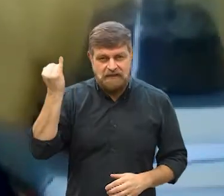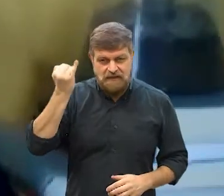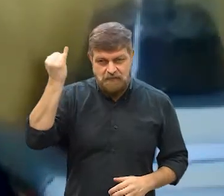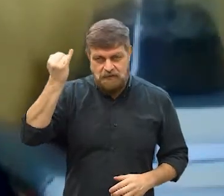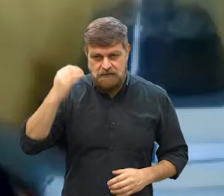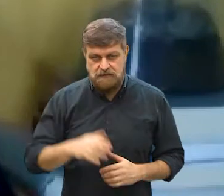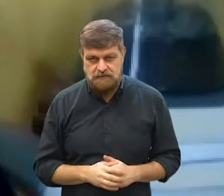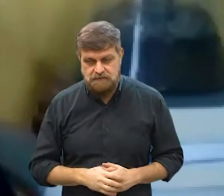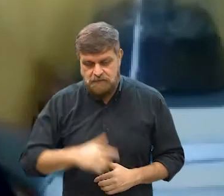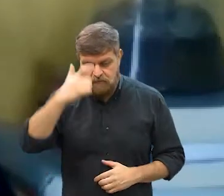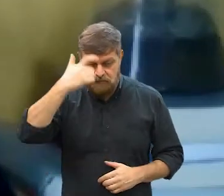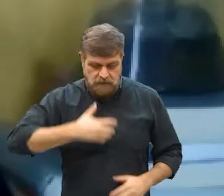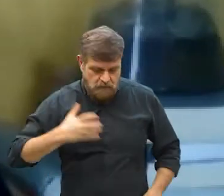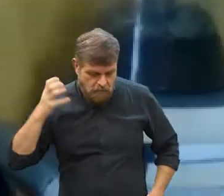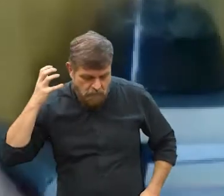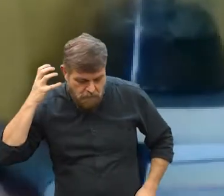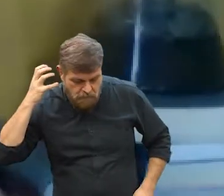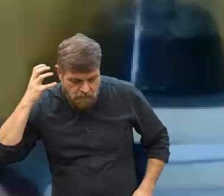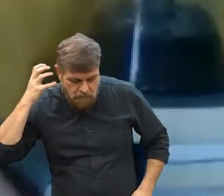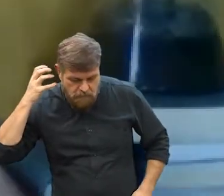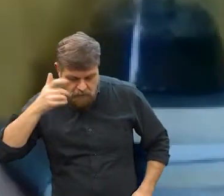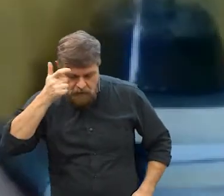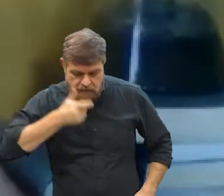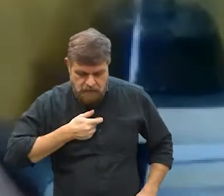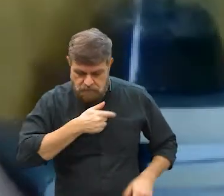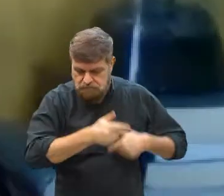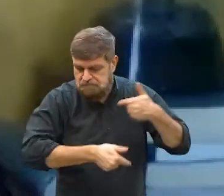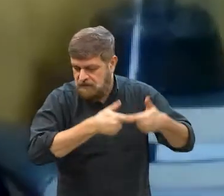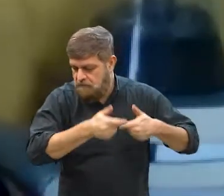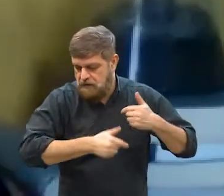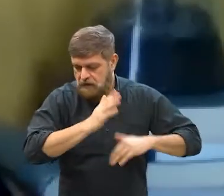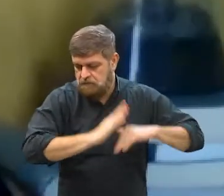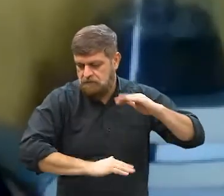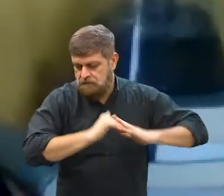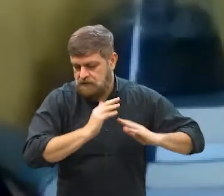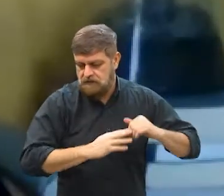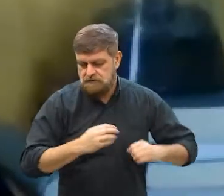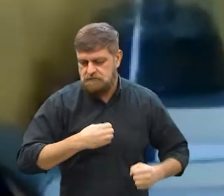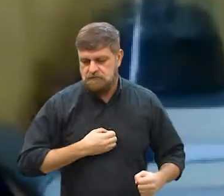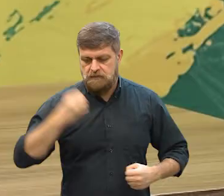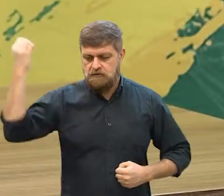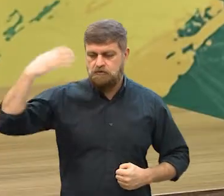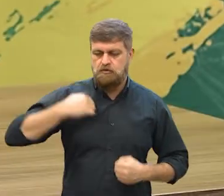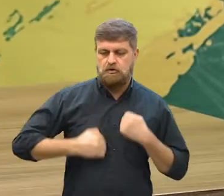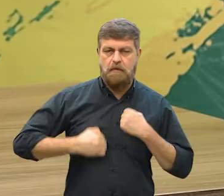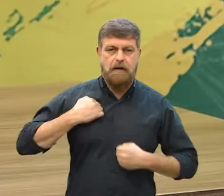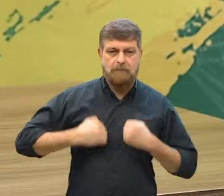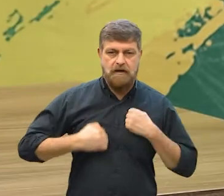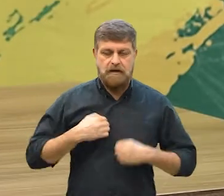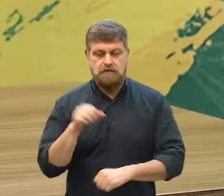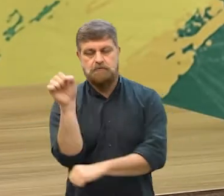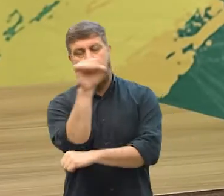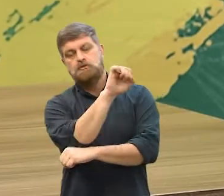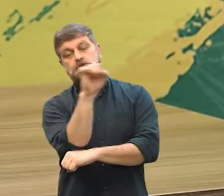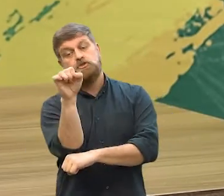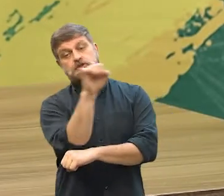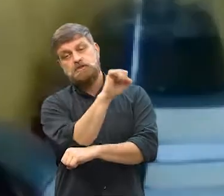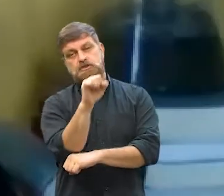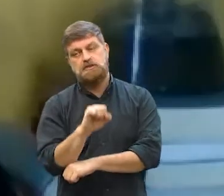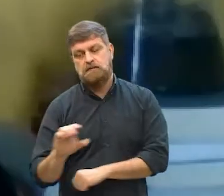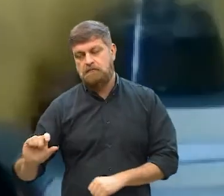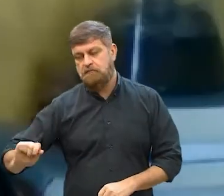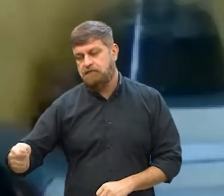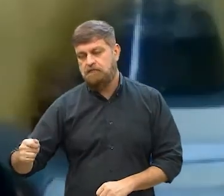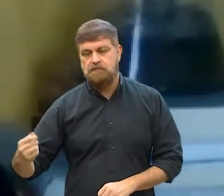enquanto eu consumo rádio eu posso fazer qualquer outra coisa eu posso tomar banho conselho rádio eu posso dirigir quando saiu do rádio eu